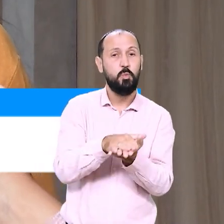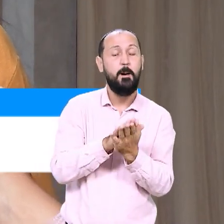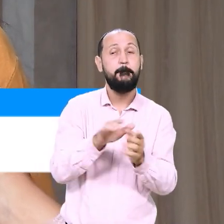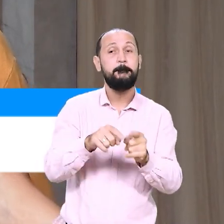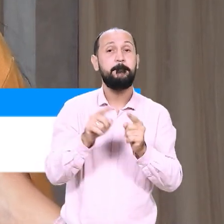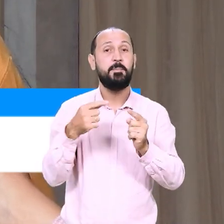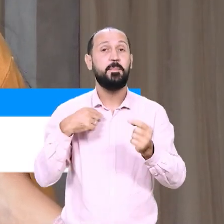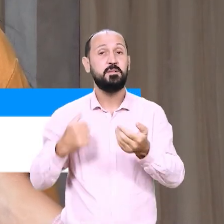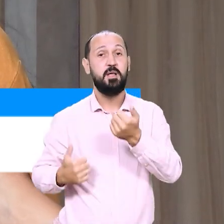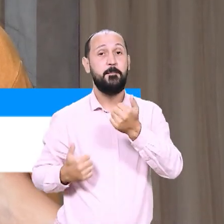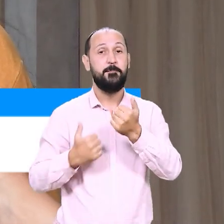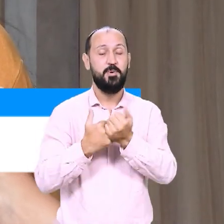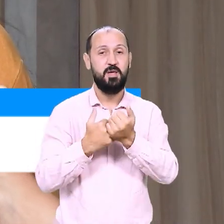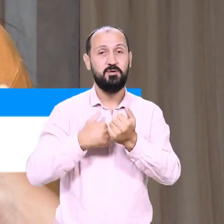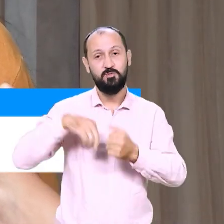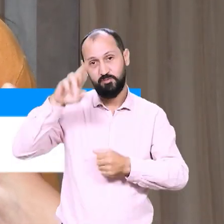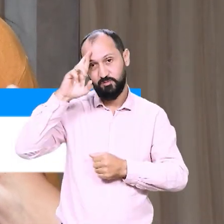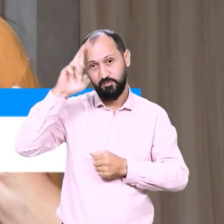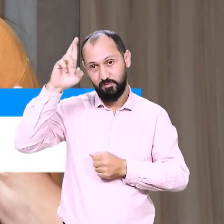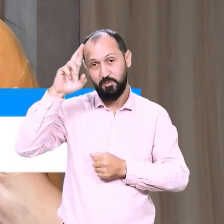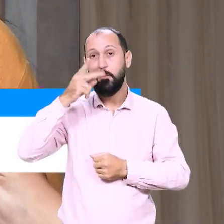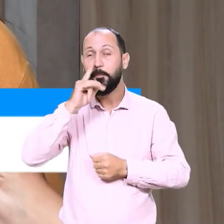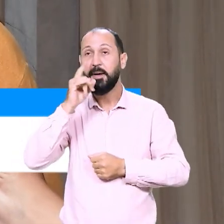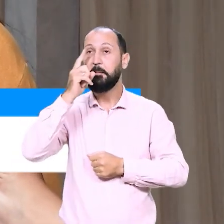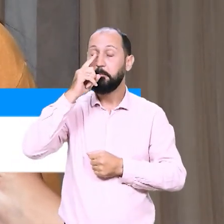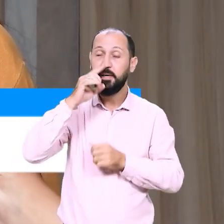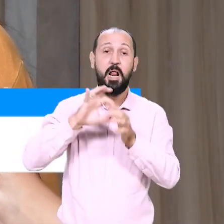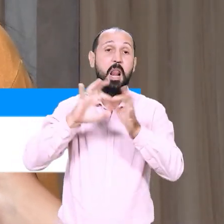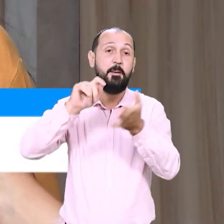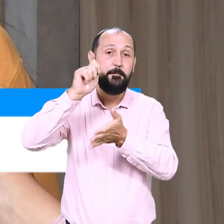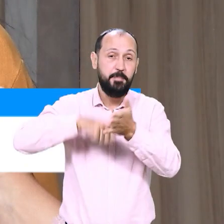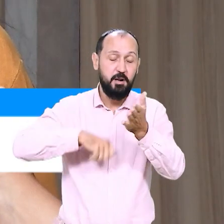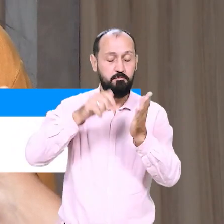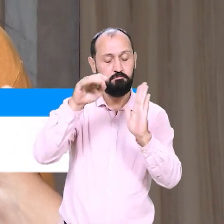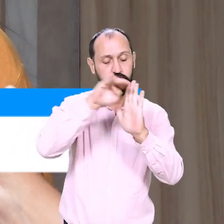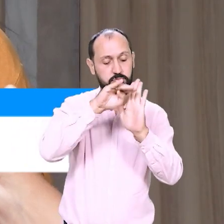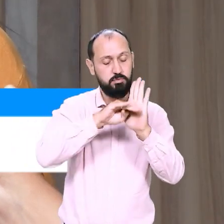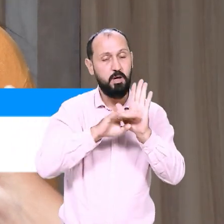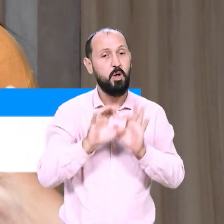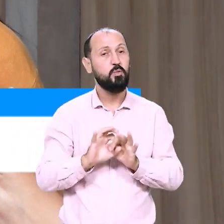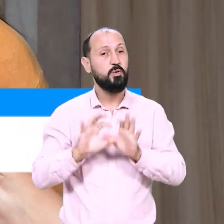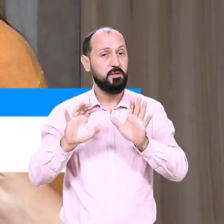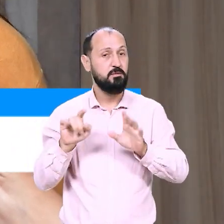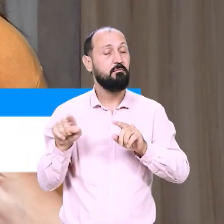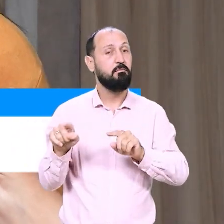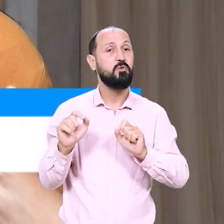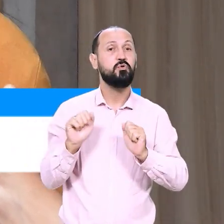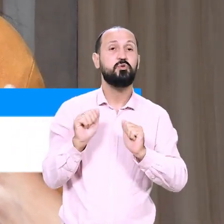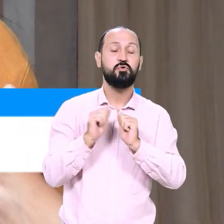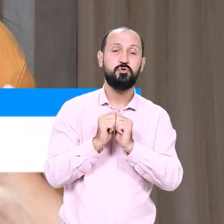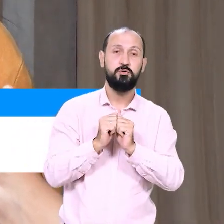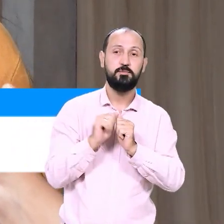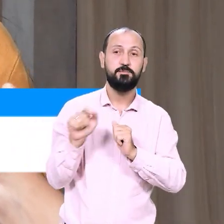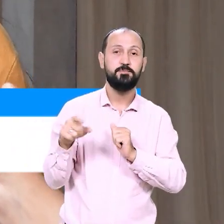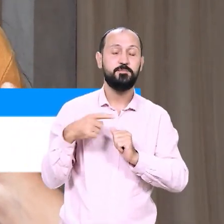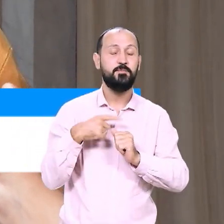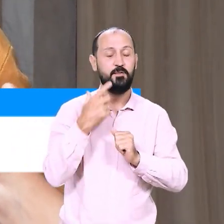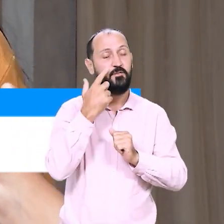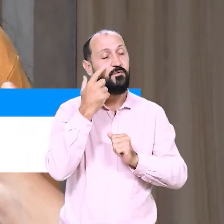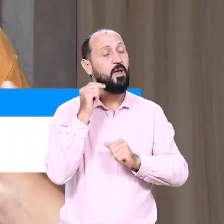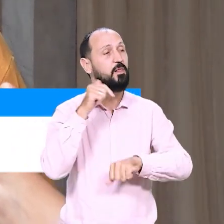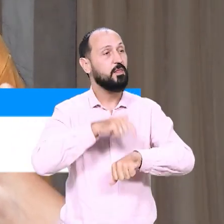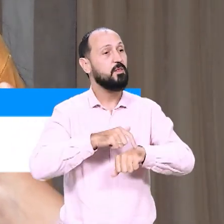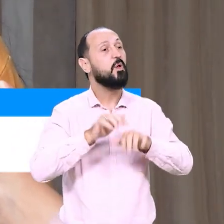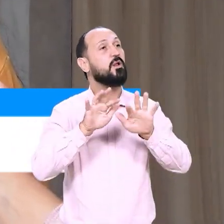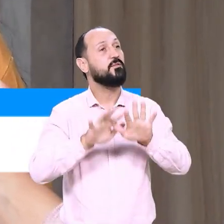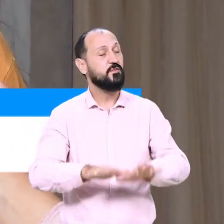também pode doar, só que ele tem que estar acompanhado do responsável legal. Aí preenche uma ficha de autorização e